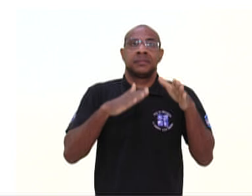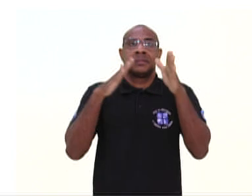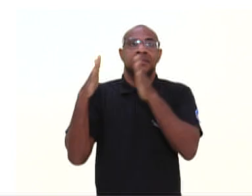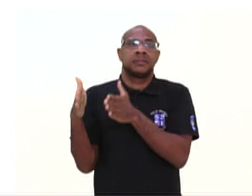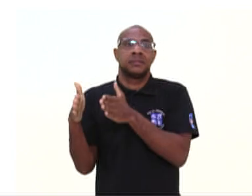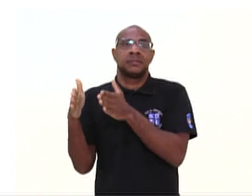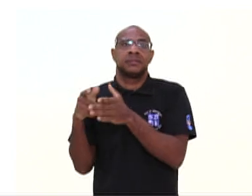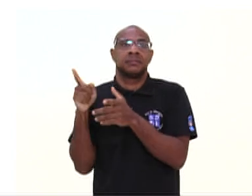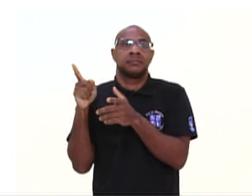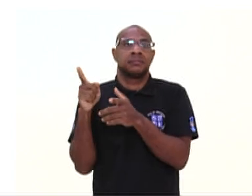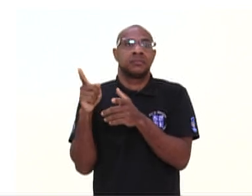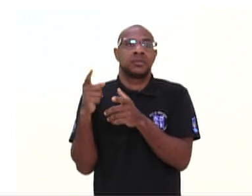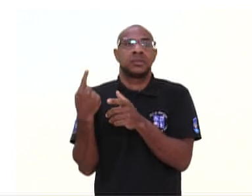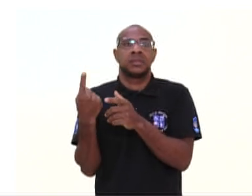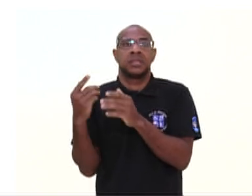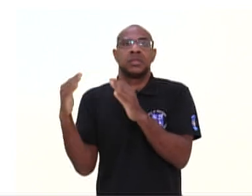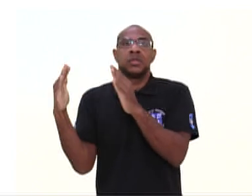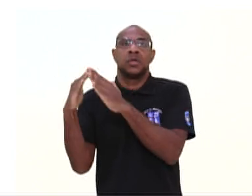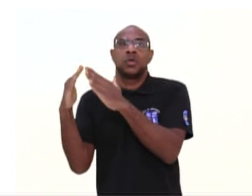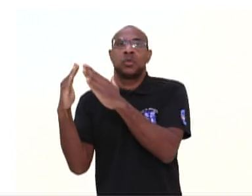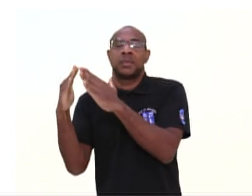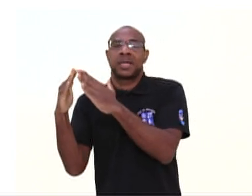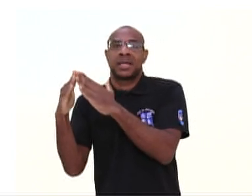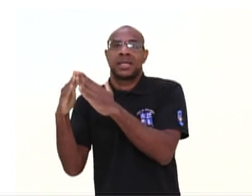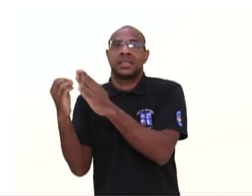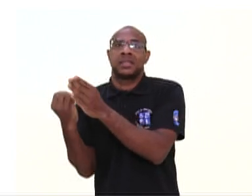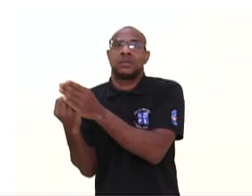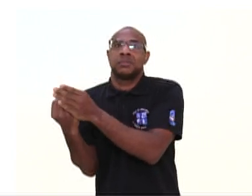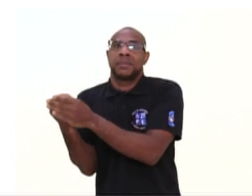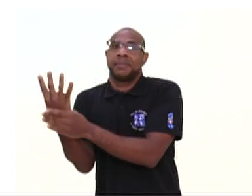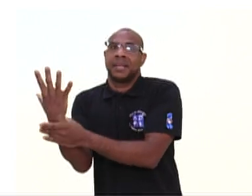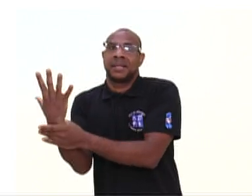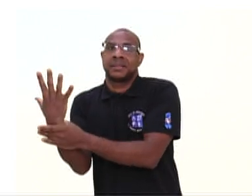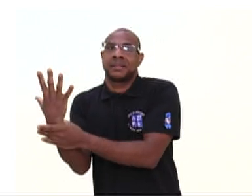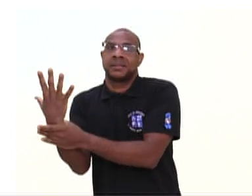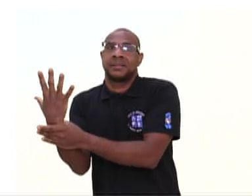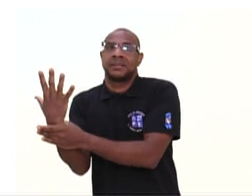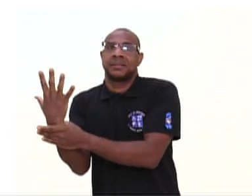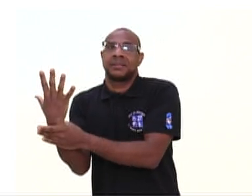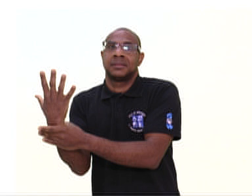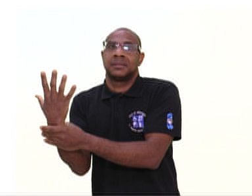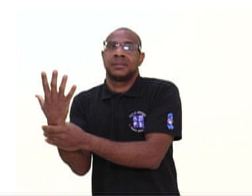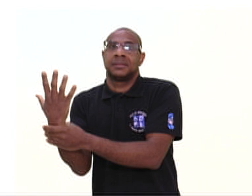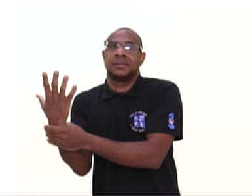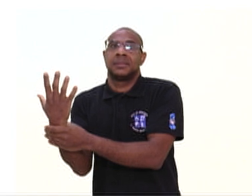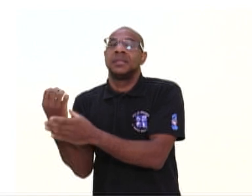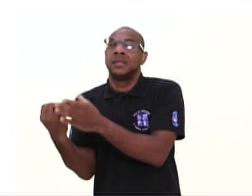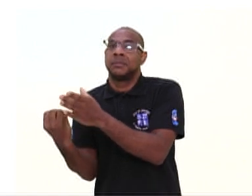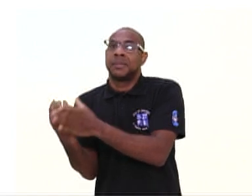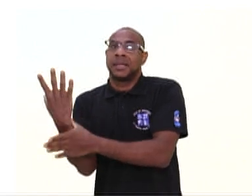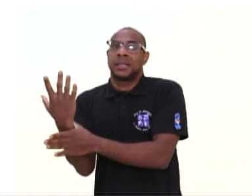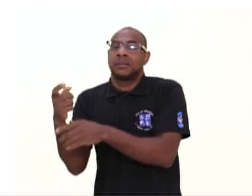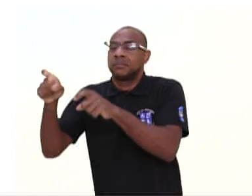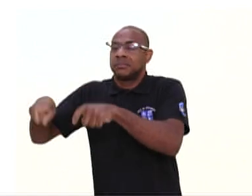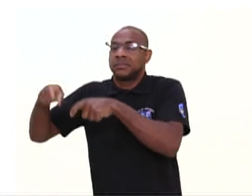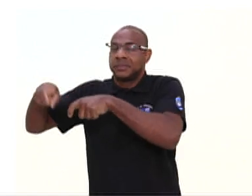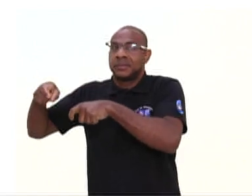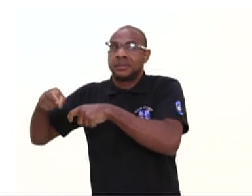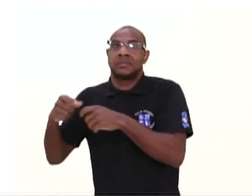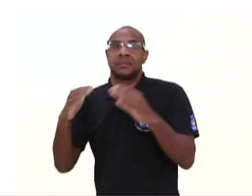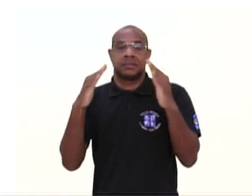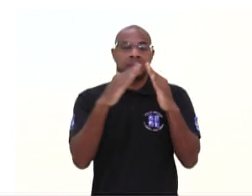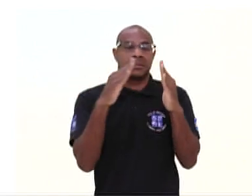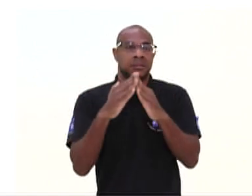né? Uma simulação de planta, né? Representando a zona rural. E novamente a